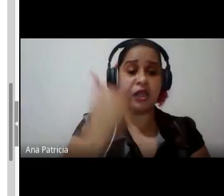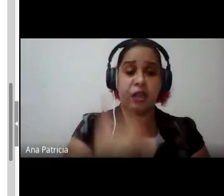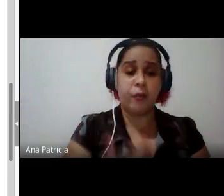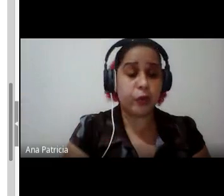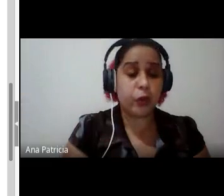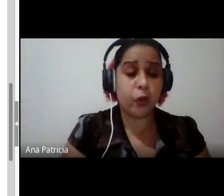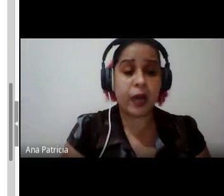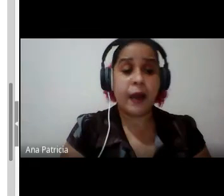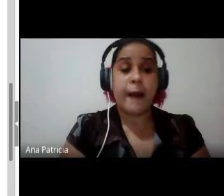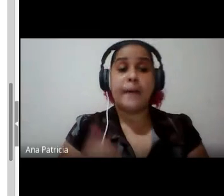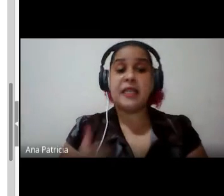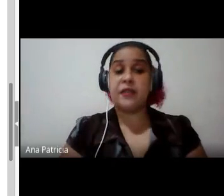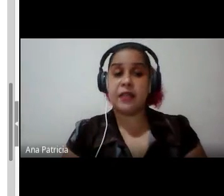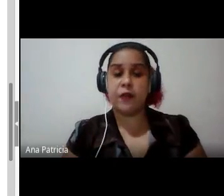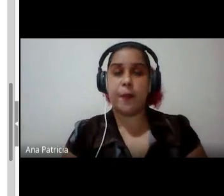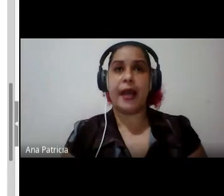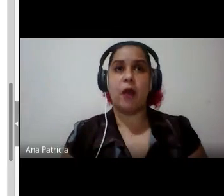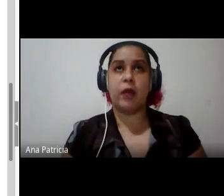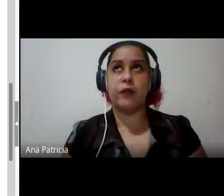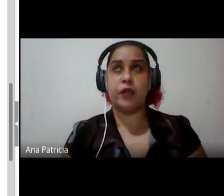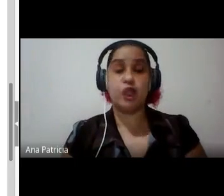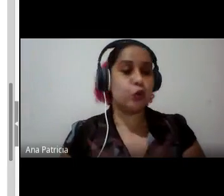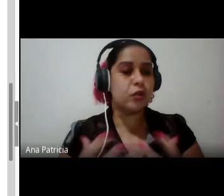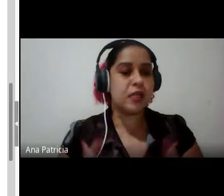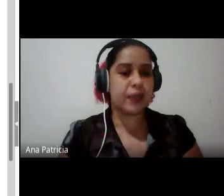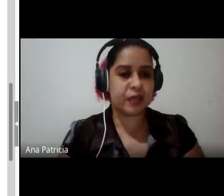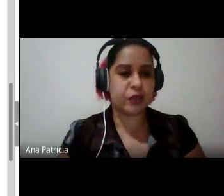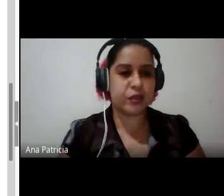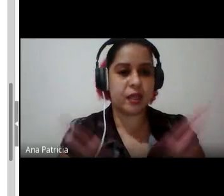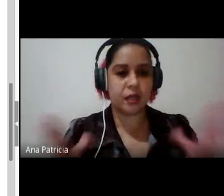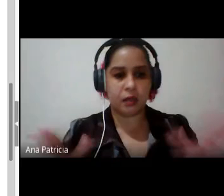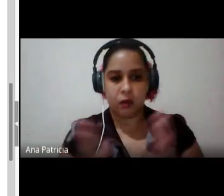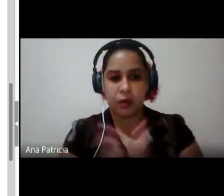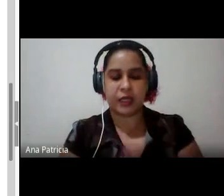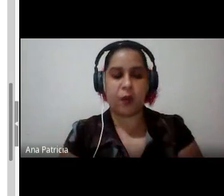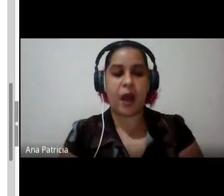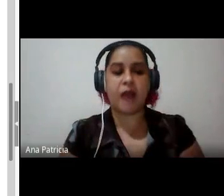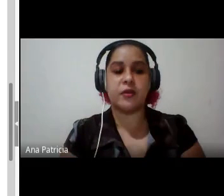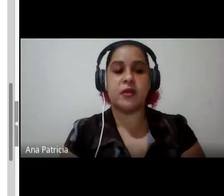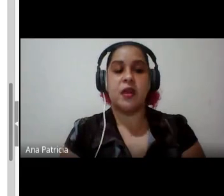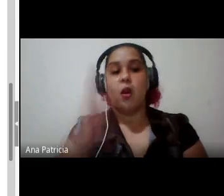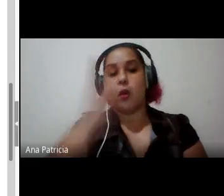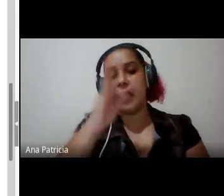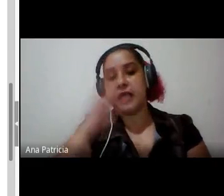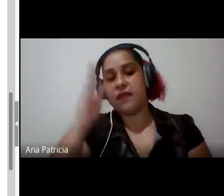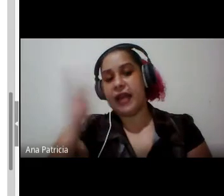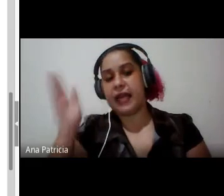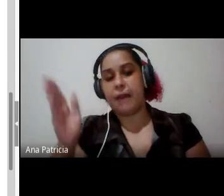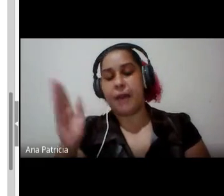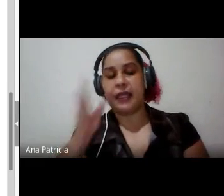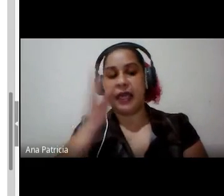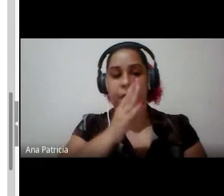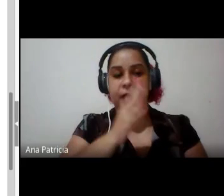A lista é muito longa, mas se você for pegar um livro de estudos linguísticos de Ronice Quadros, Quando ela estiver lá